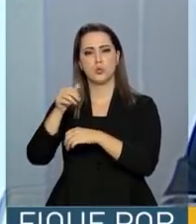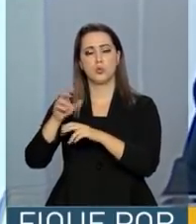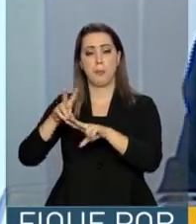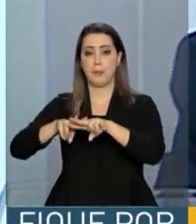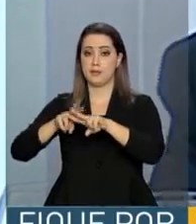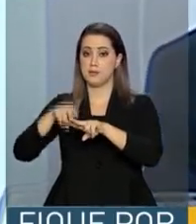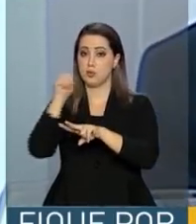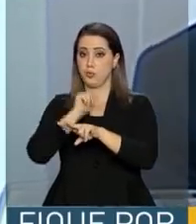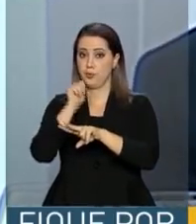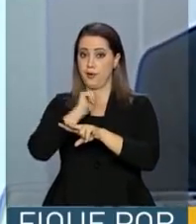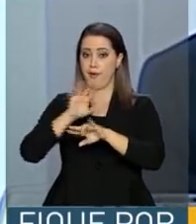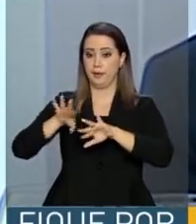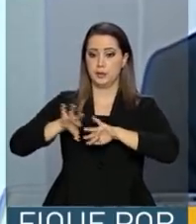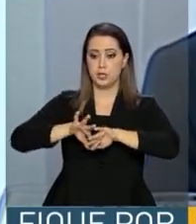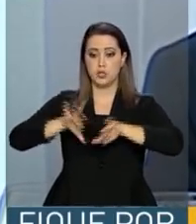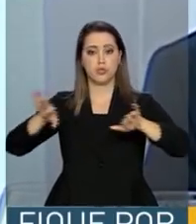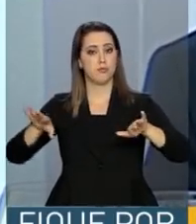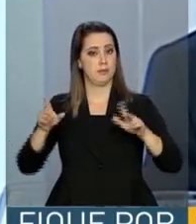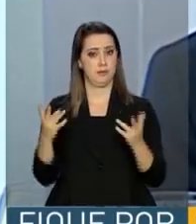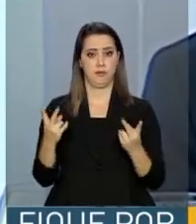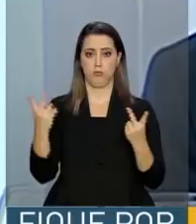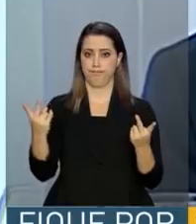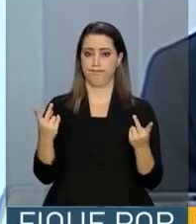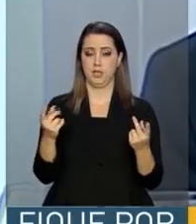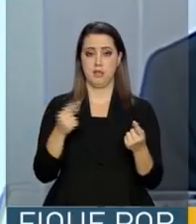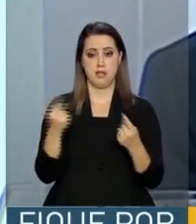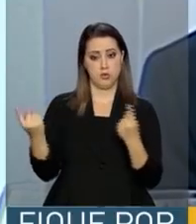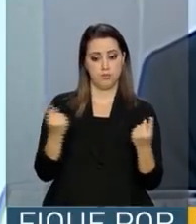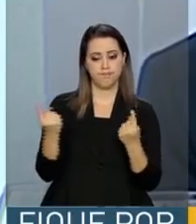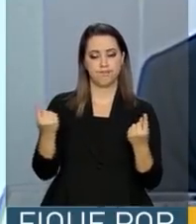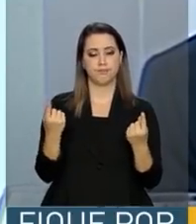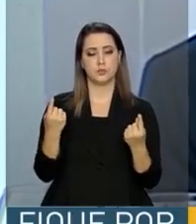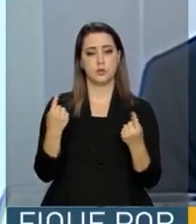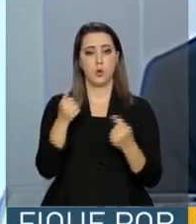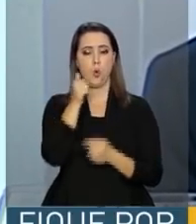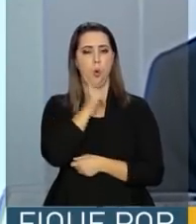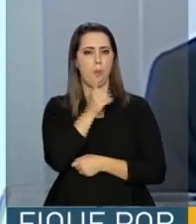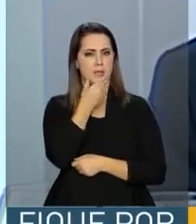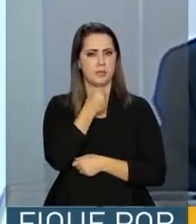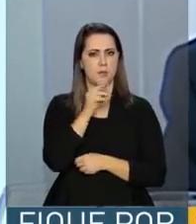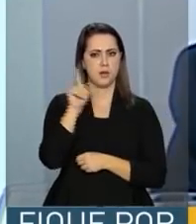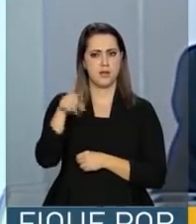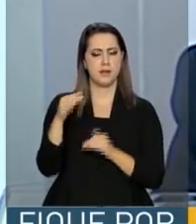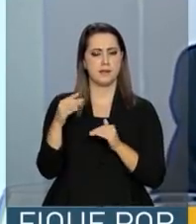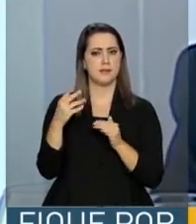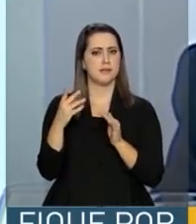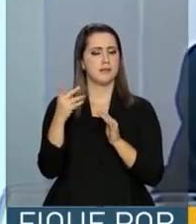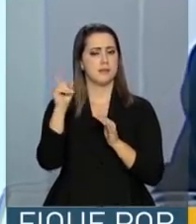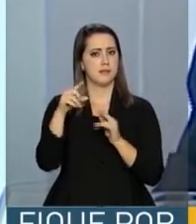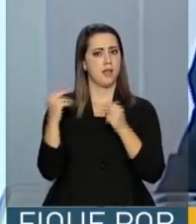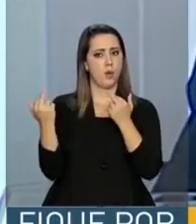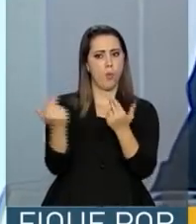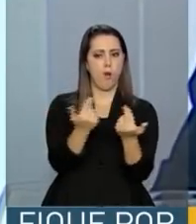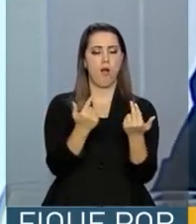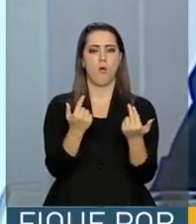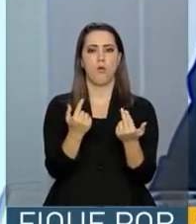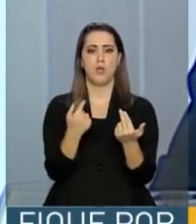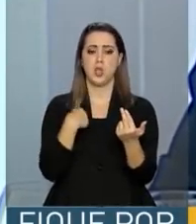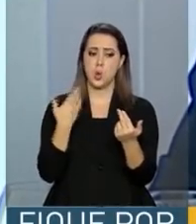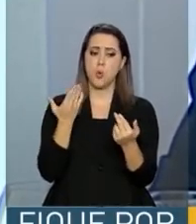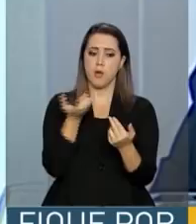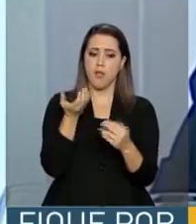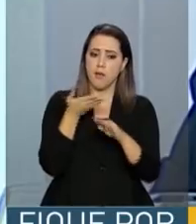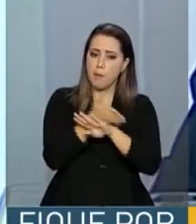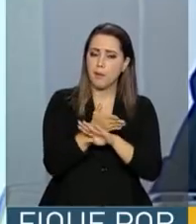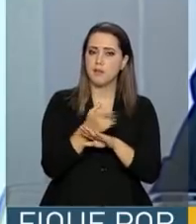jeito verdes mas escuta aqui a a condição de que homens e mulheres são iguais em direitos e deveres eu quero participar de um